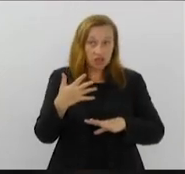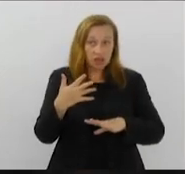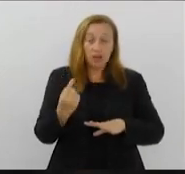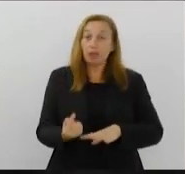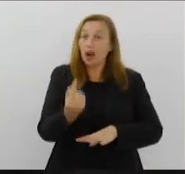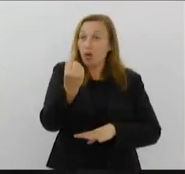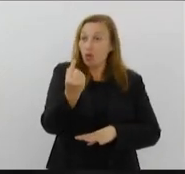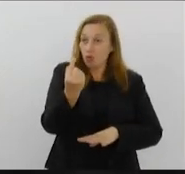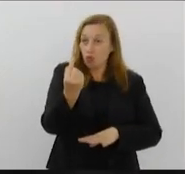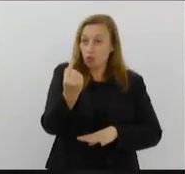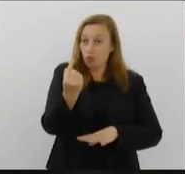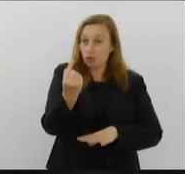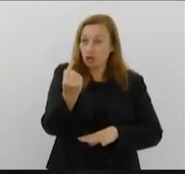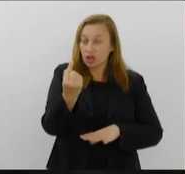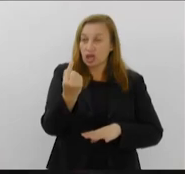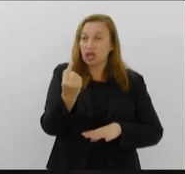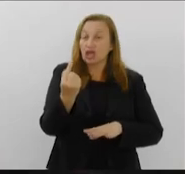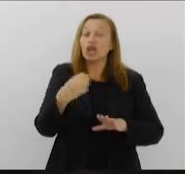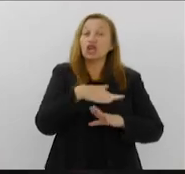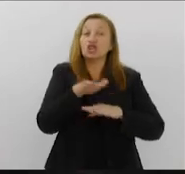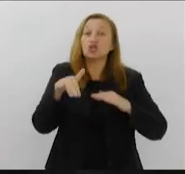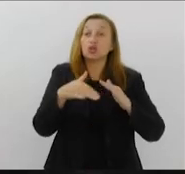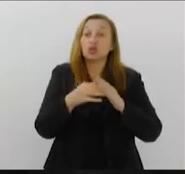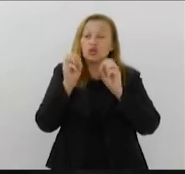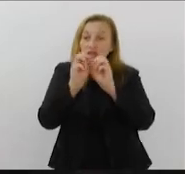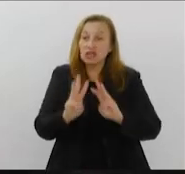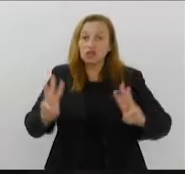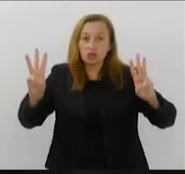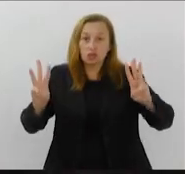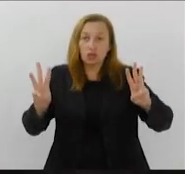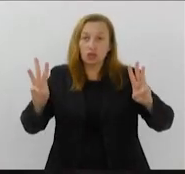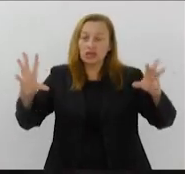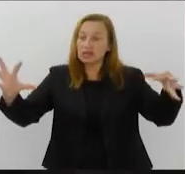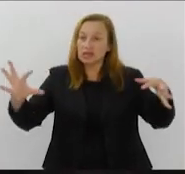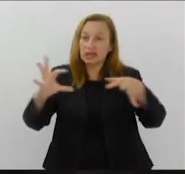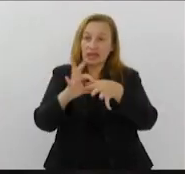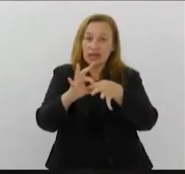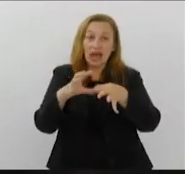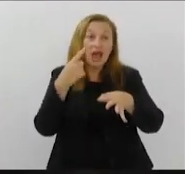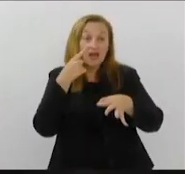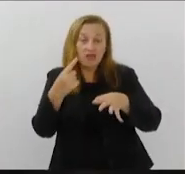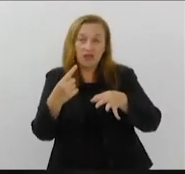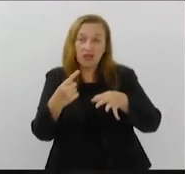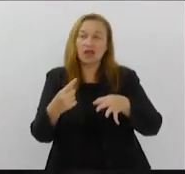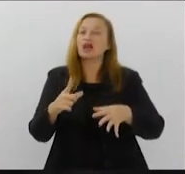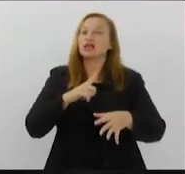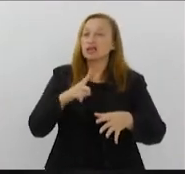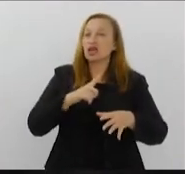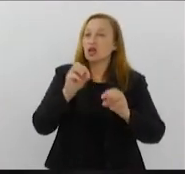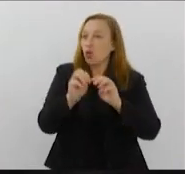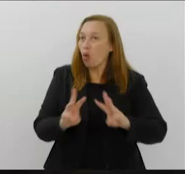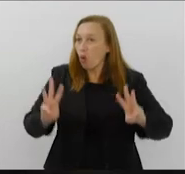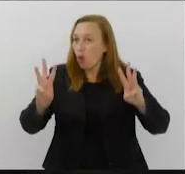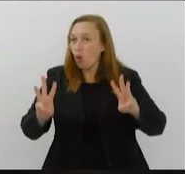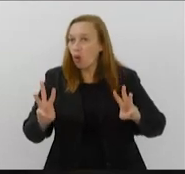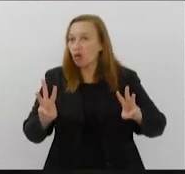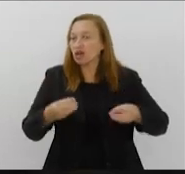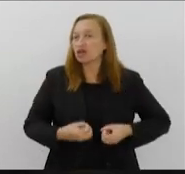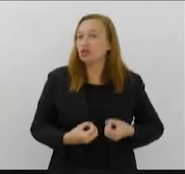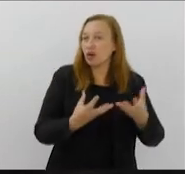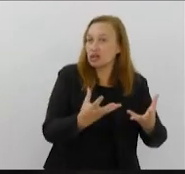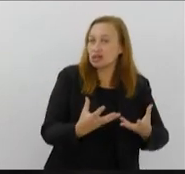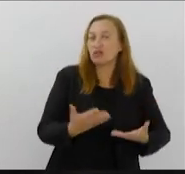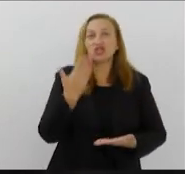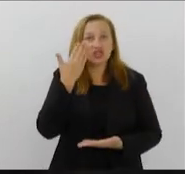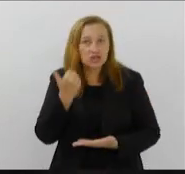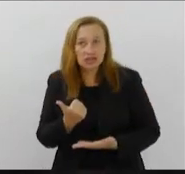né? A gente sabe que cada ONG tem um fomento diferente, tem ONGs, por exemplo, que prestam serviços, tem ONGs que já são de doações, enfim, a